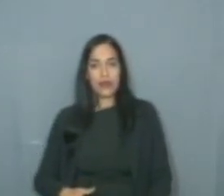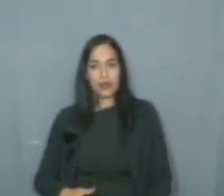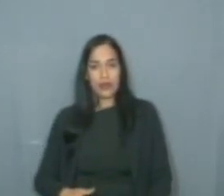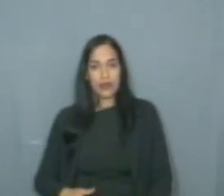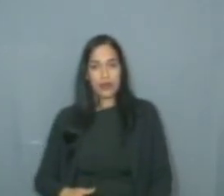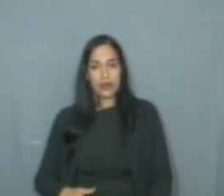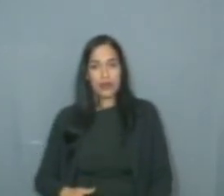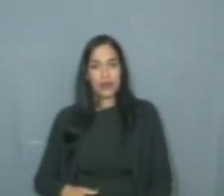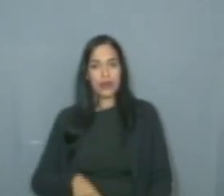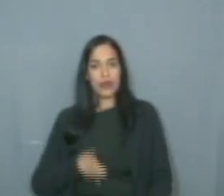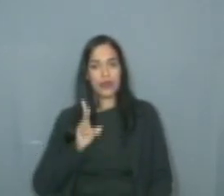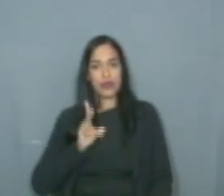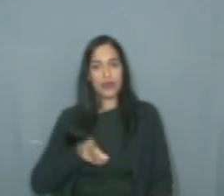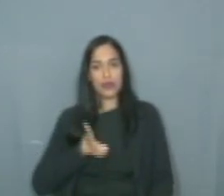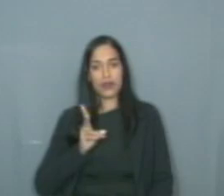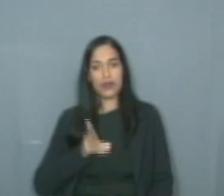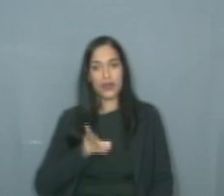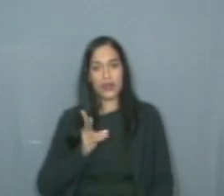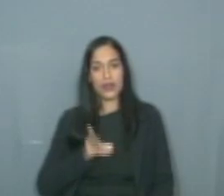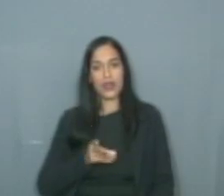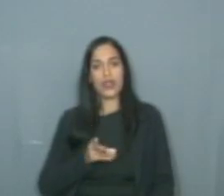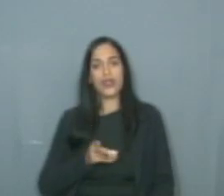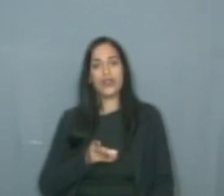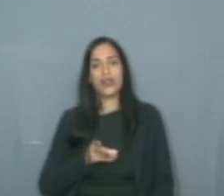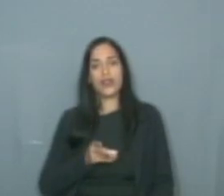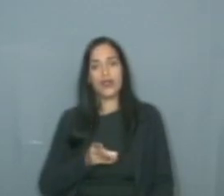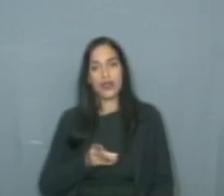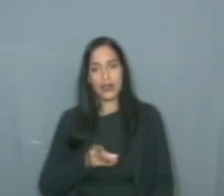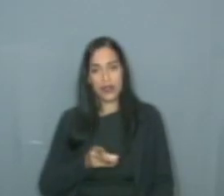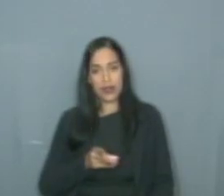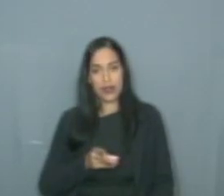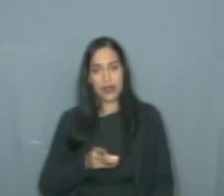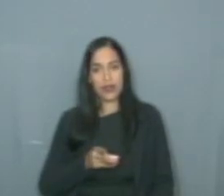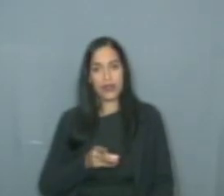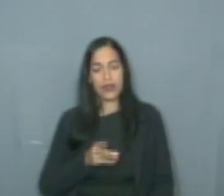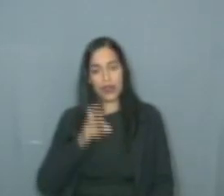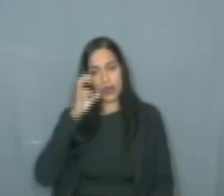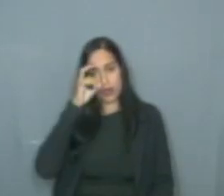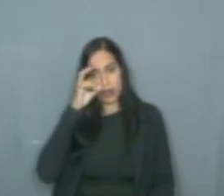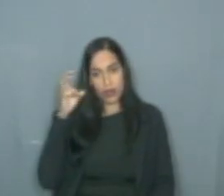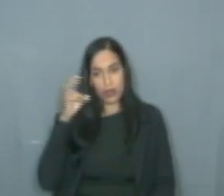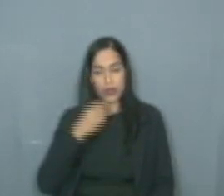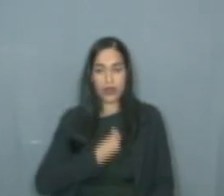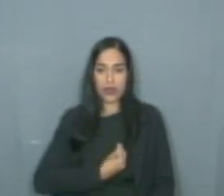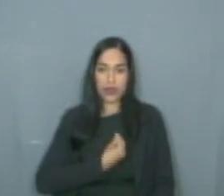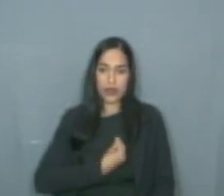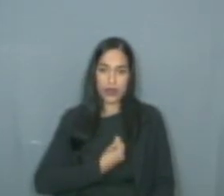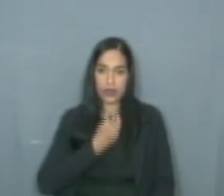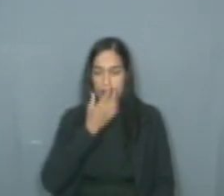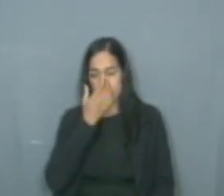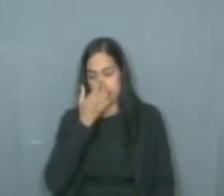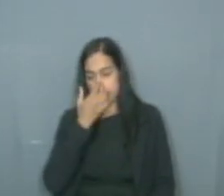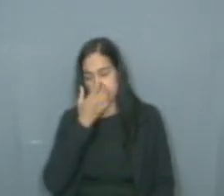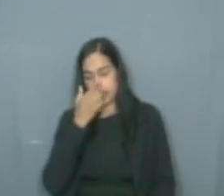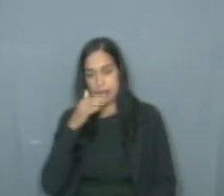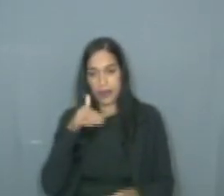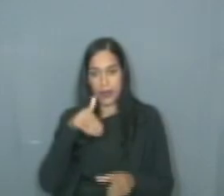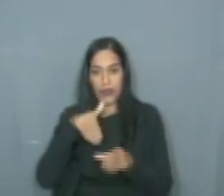que mantêm acesa a chama da cultura. Aqui